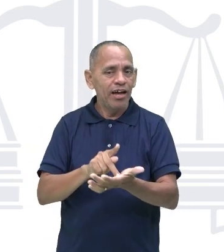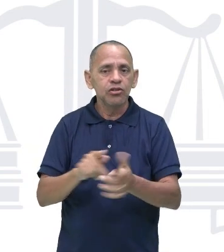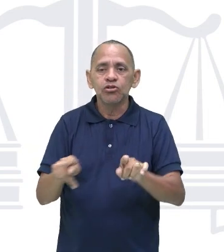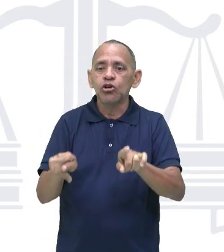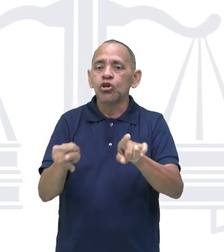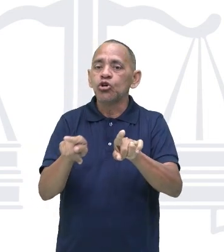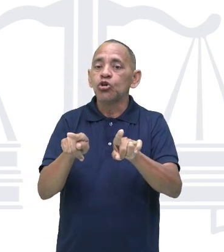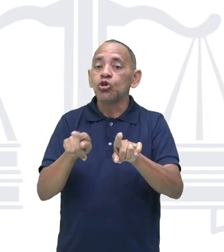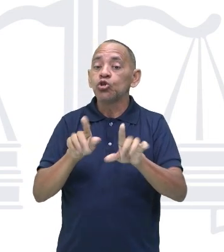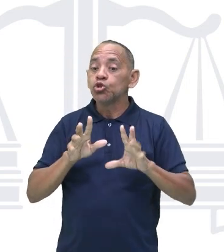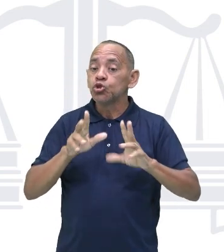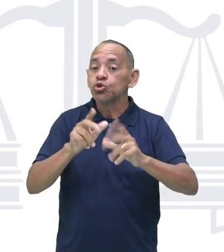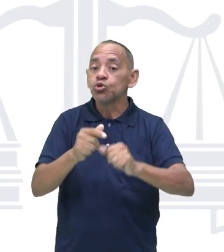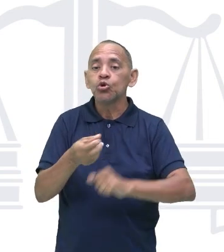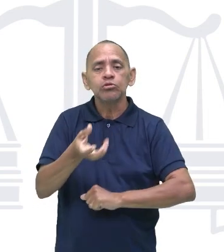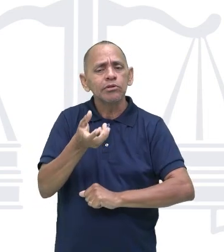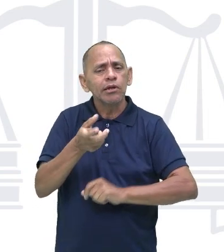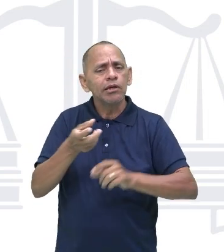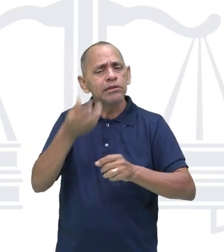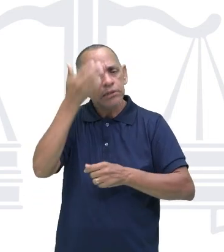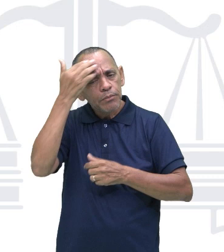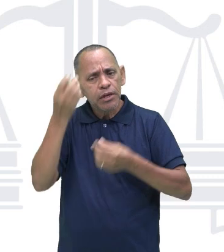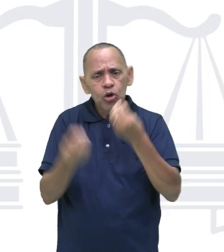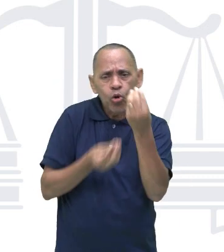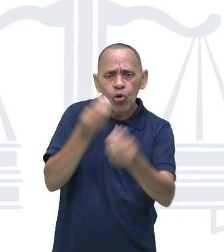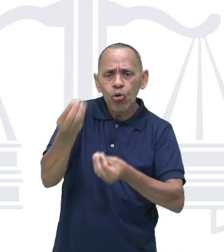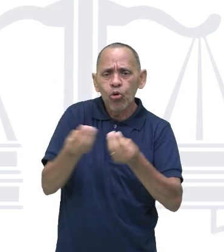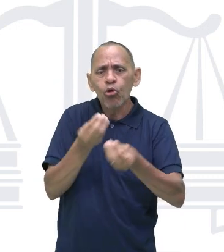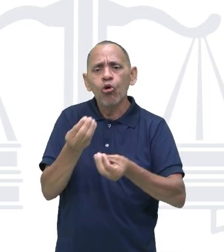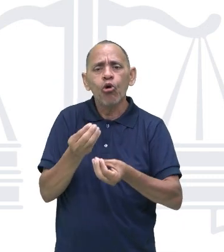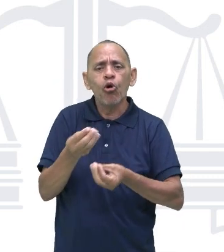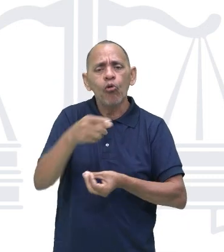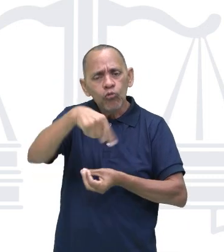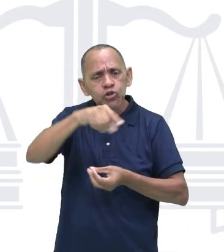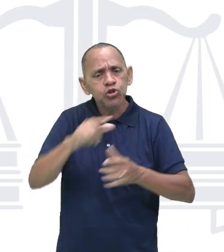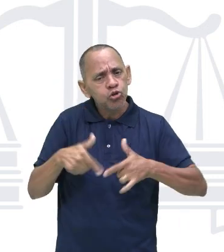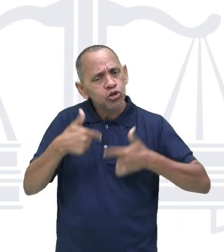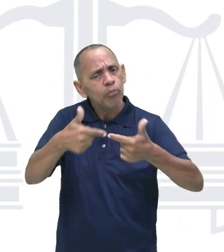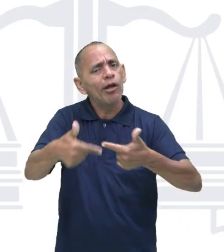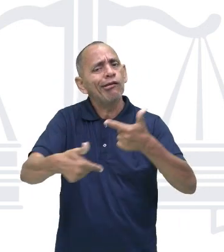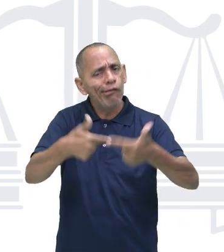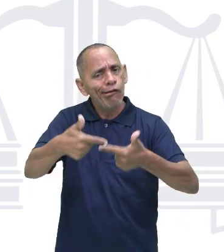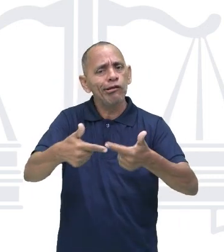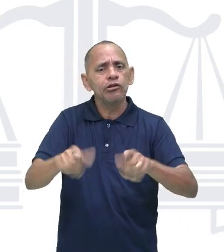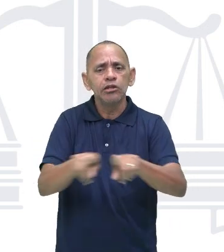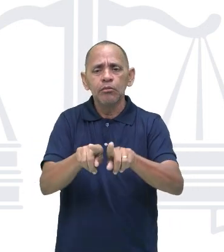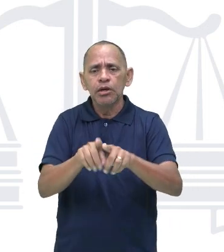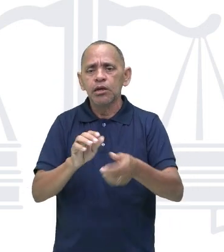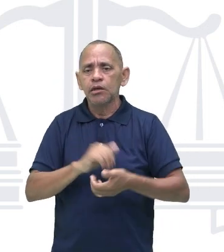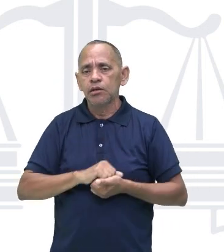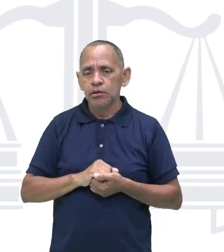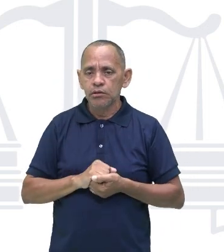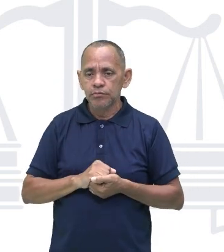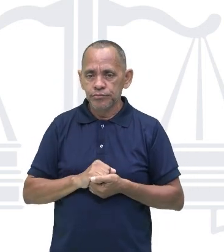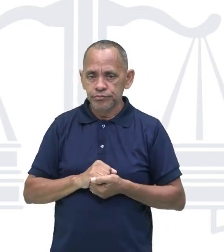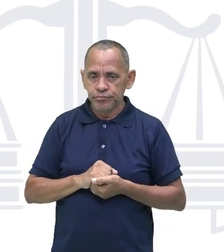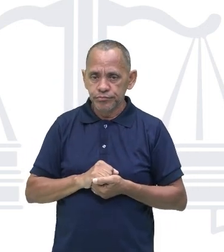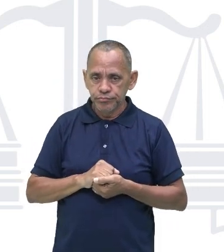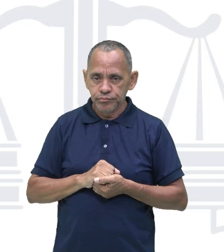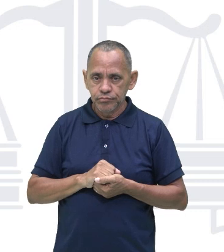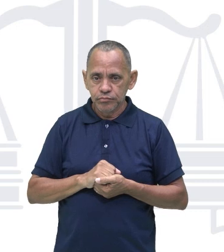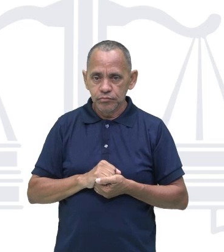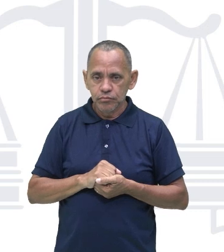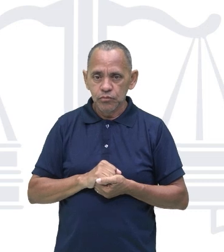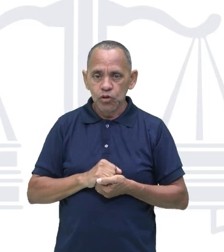professor. Então é muito importante que você vá lá na plataforma Saber Mais, faça a leitura dos materiais, coloque aí, deixe o seu